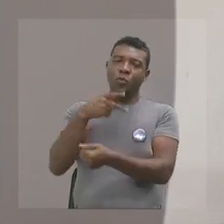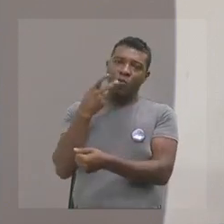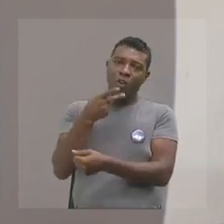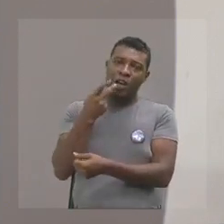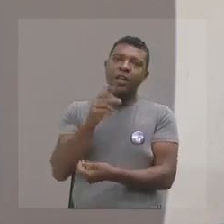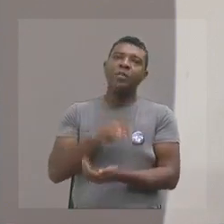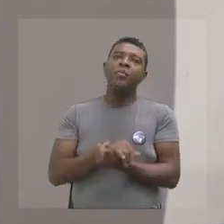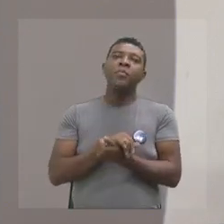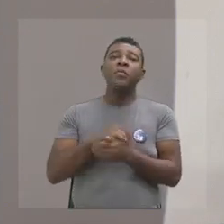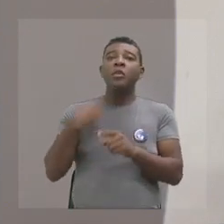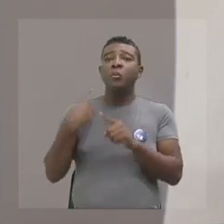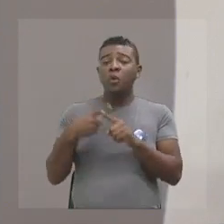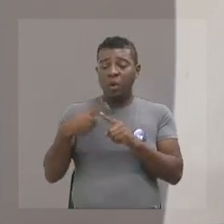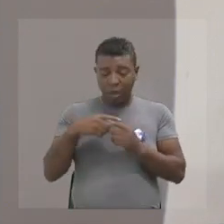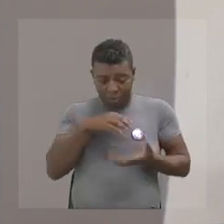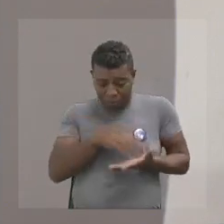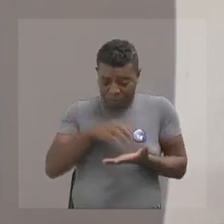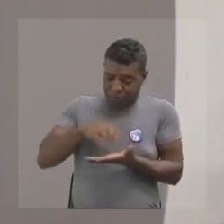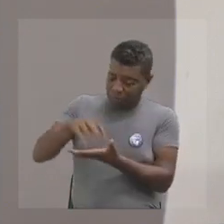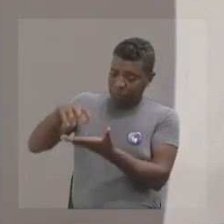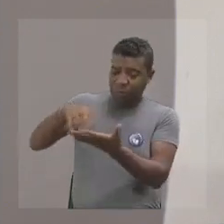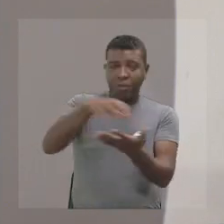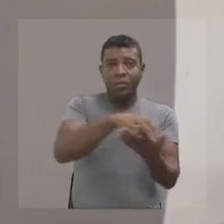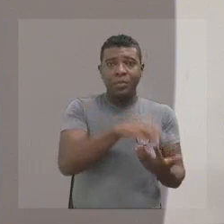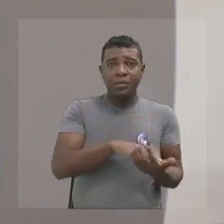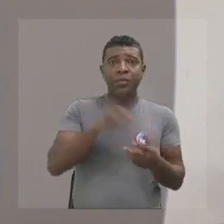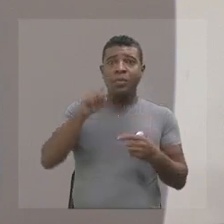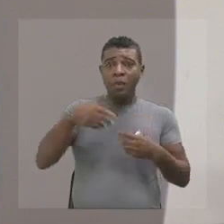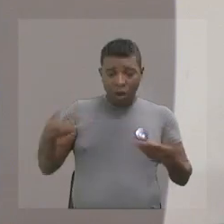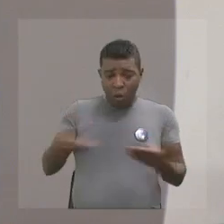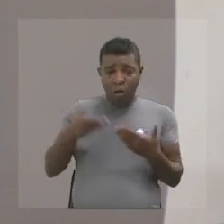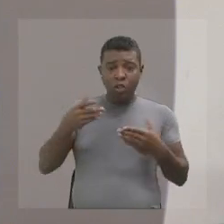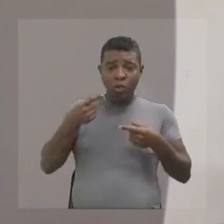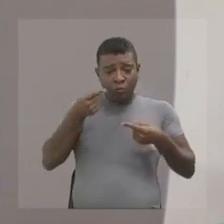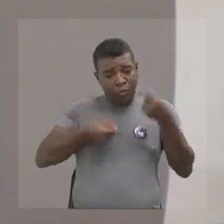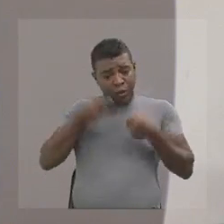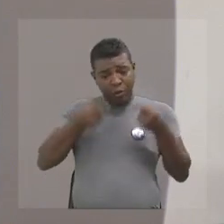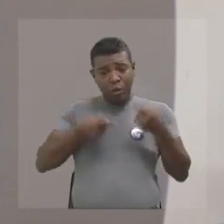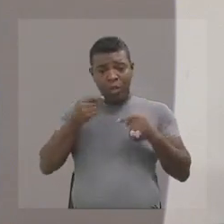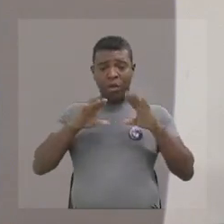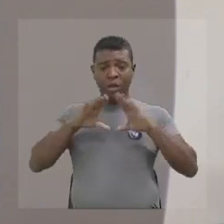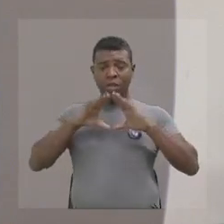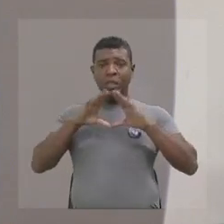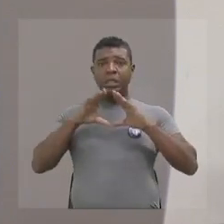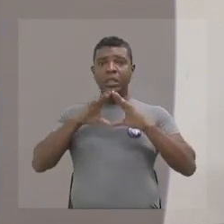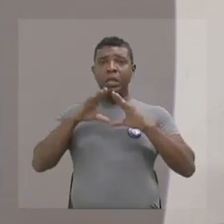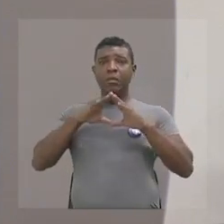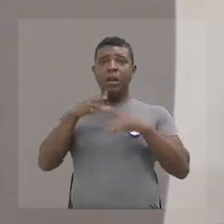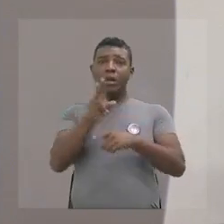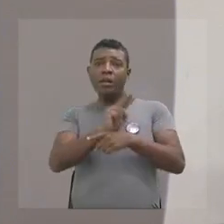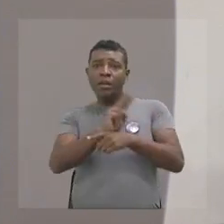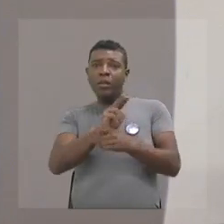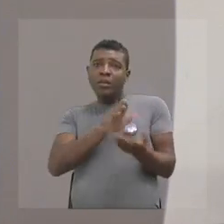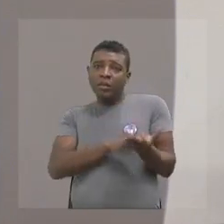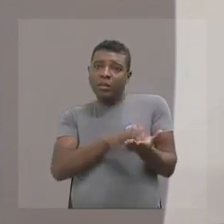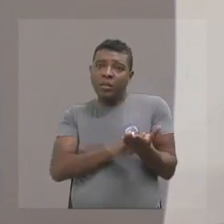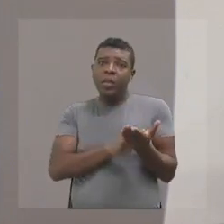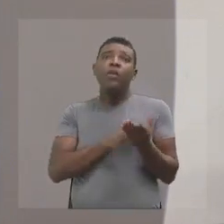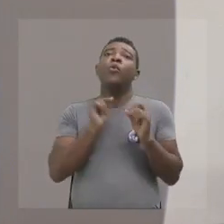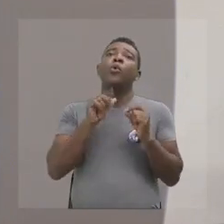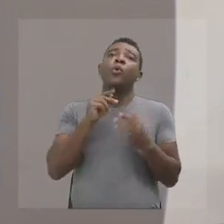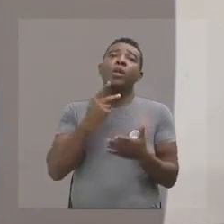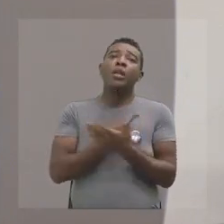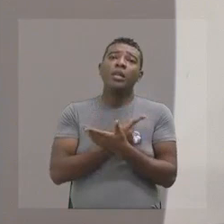todos os setores né E aqui na própria discussão hoje na Assembleia fiscaliza às vezes poucos casos críticos eles ganham uma